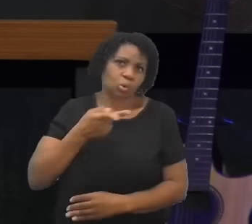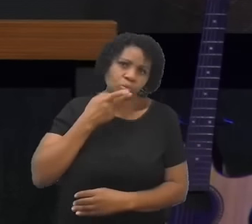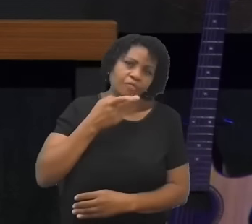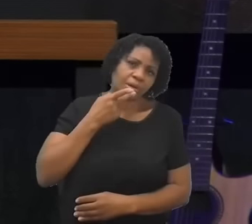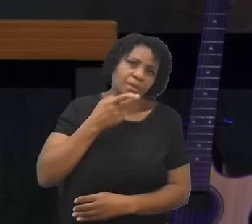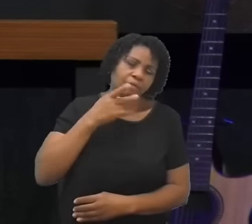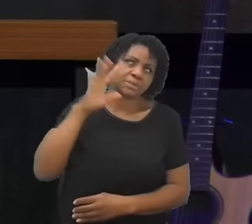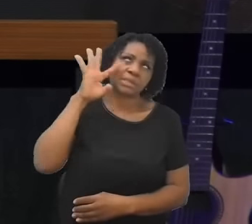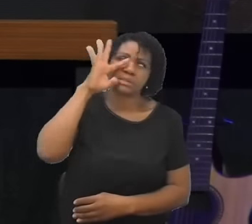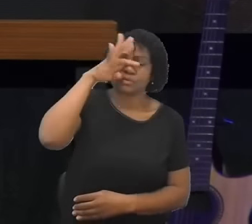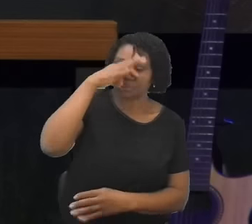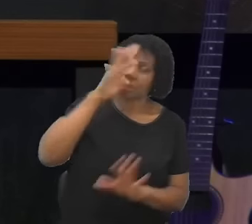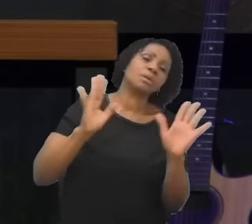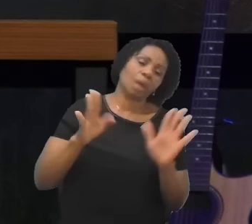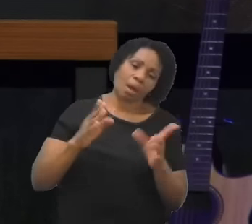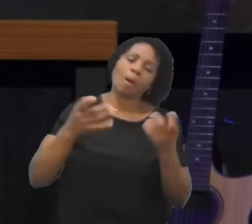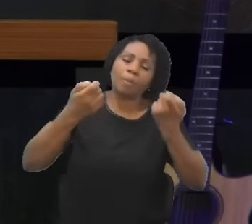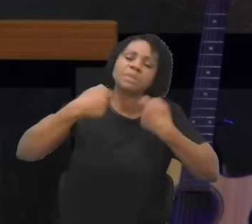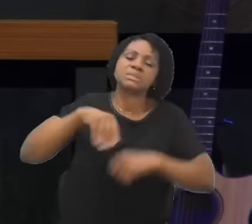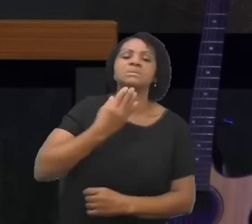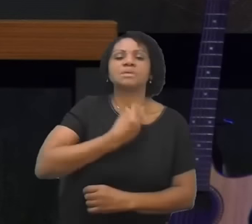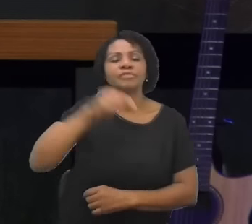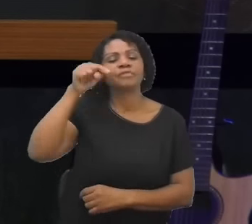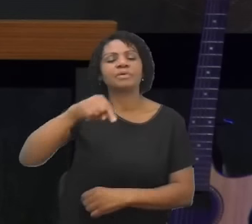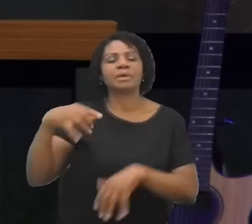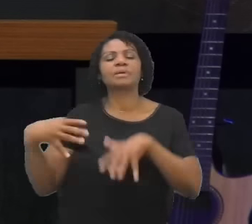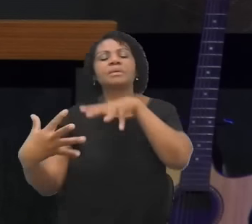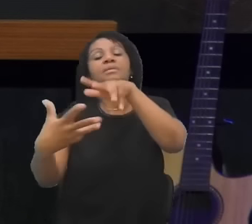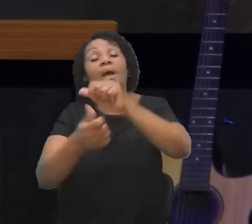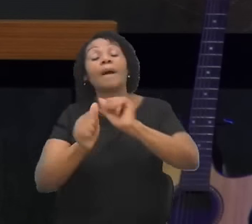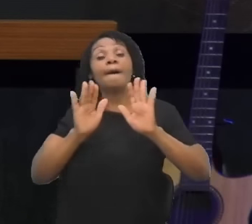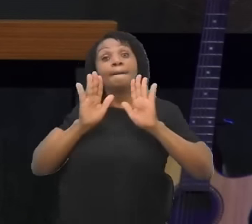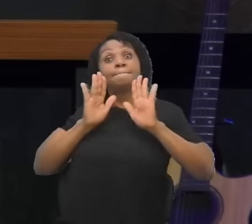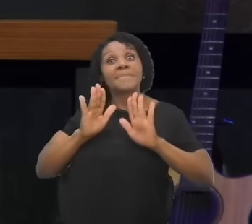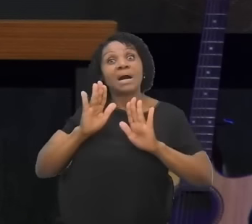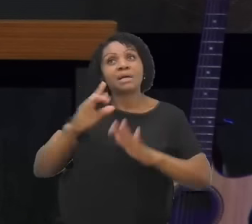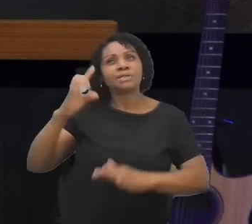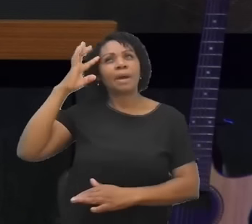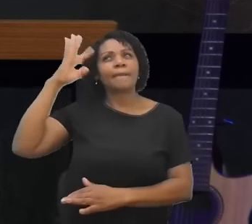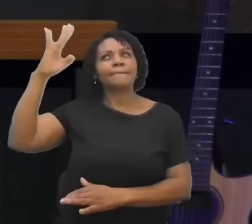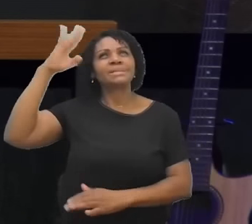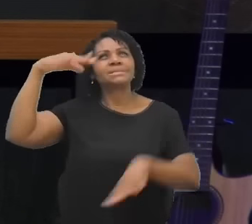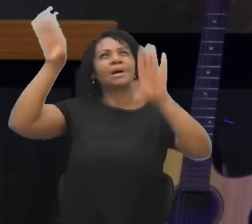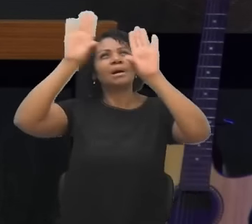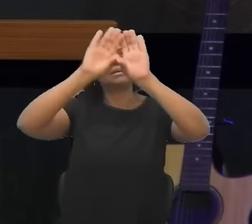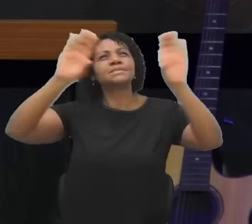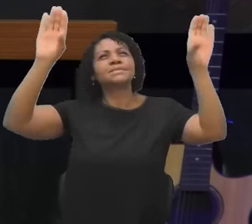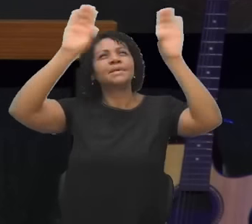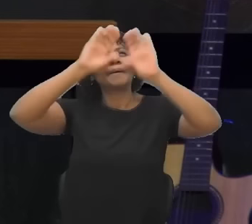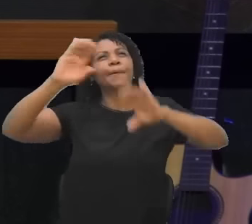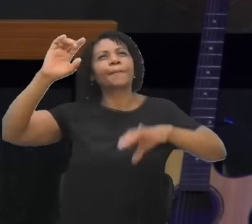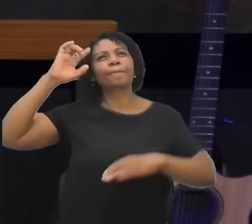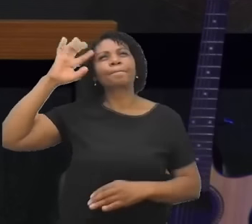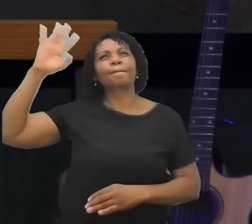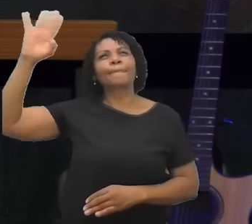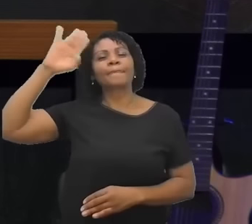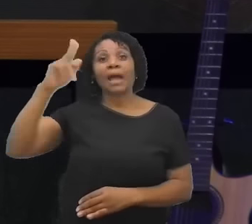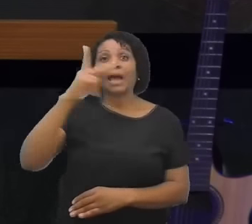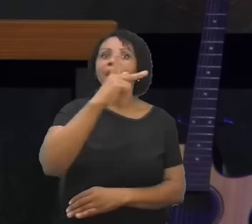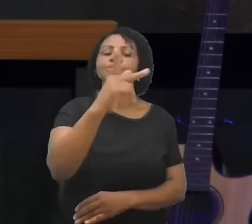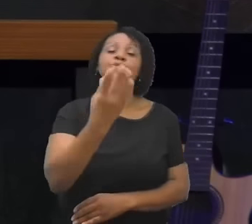um alienado. Você precisa viver a sua vida aqui na Terra. Mas você precisa pensar um pouquinho no céu. E você precisa pensar um pouquinho que a